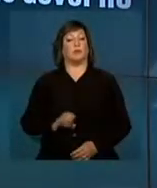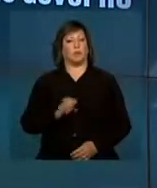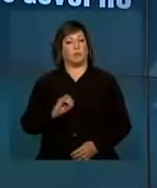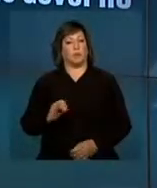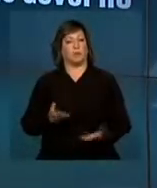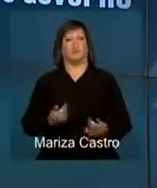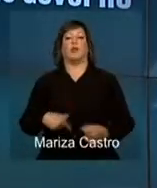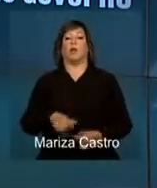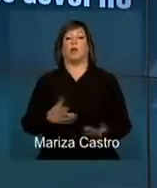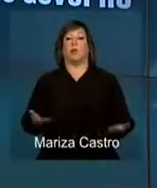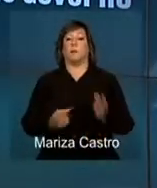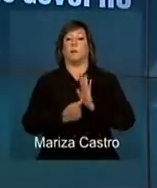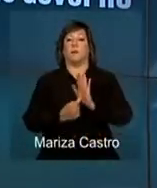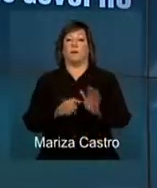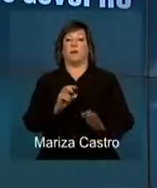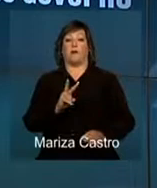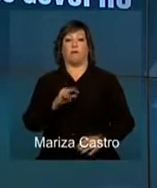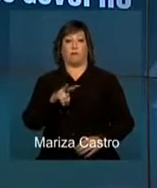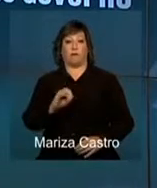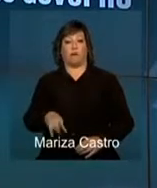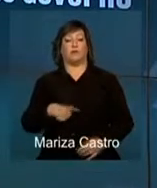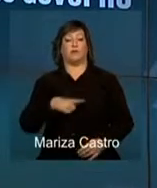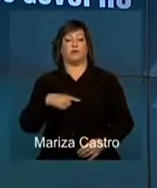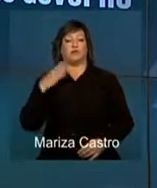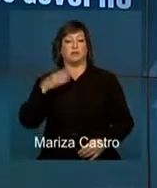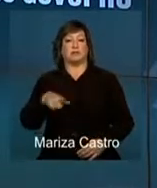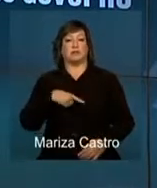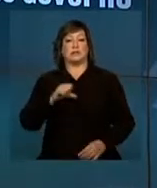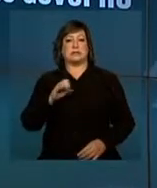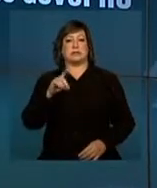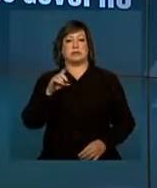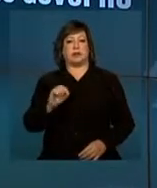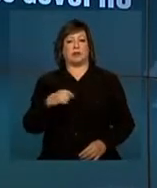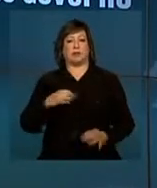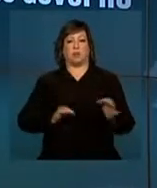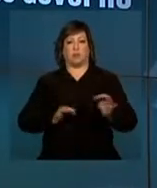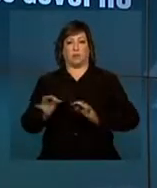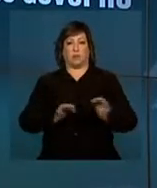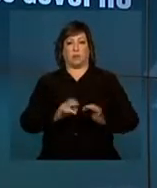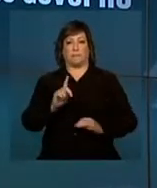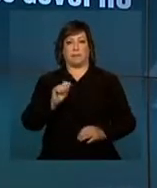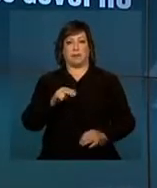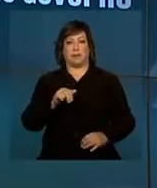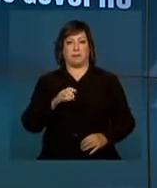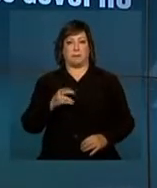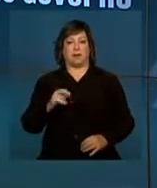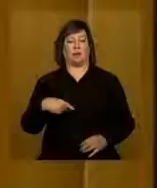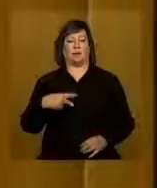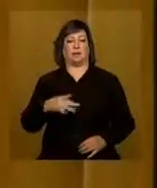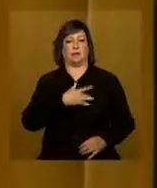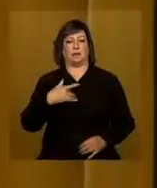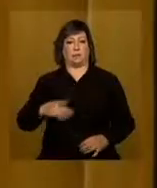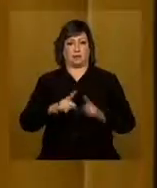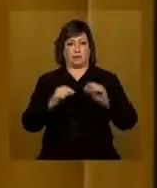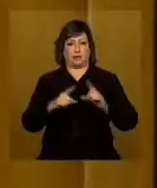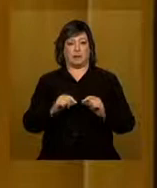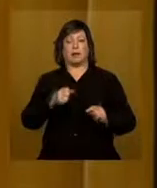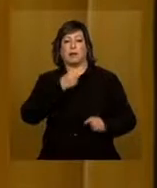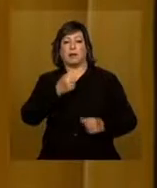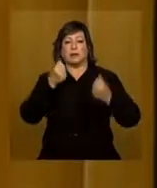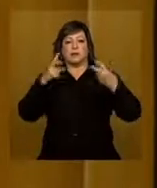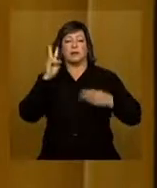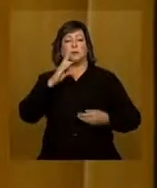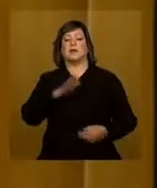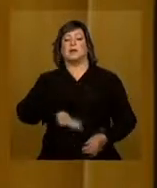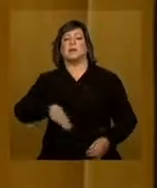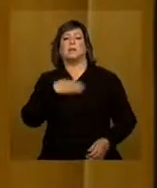Olá, interrompemos a programação para transmitir direto da sede da Organização Pan-Americana da Saúde, em Brasília, entrevista coletiva sobre mortalidade